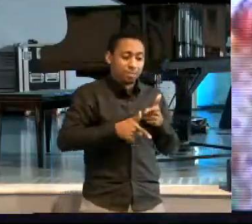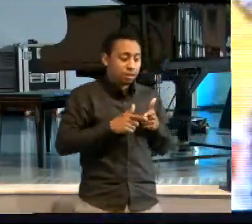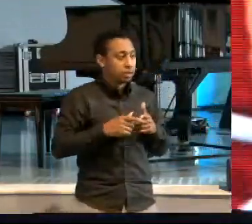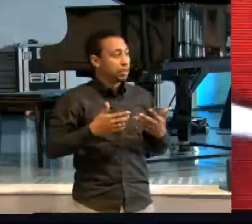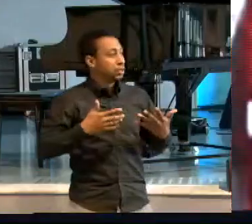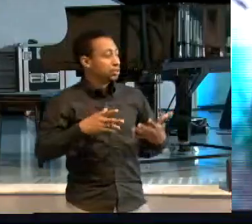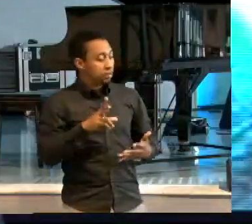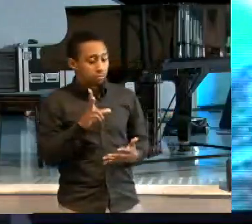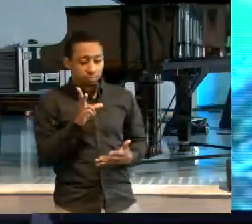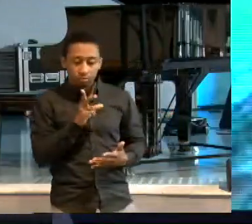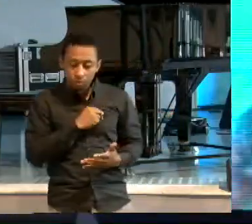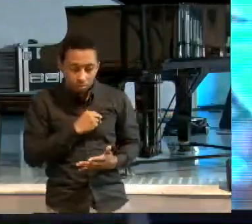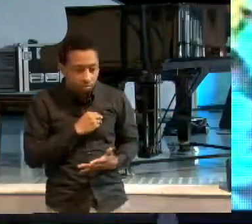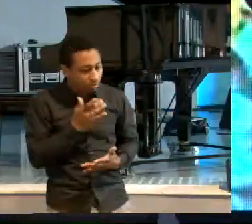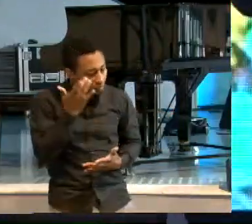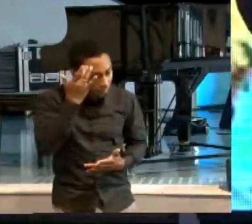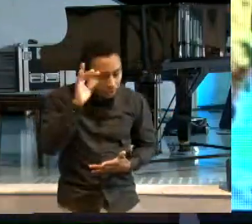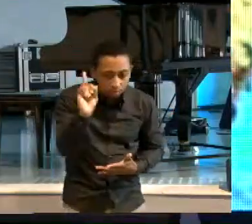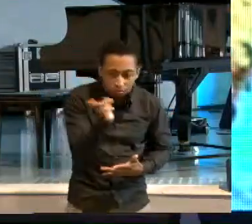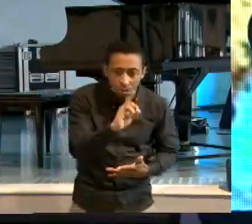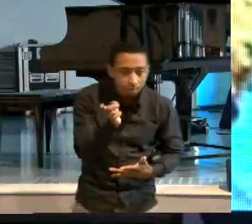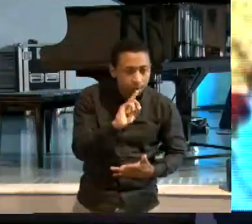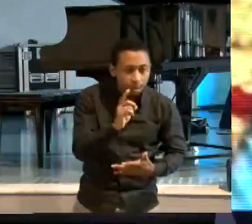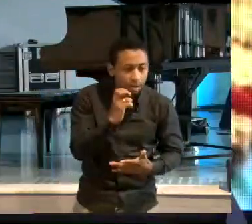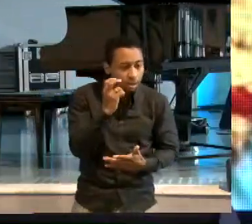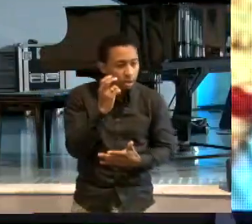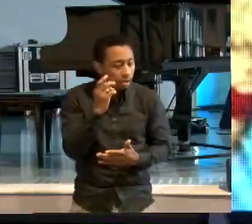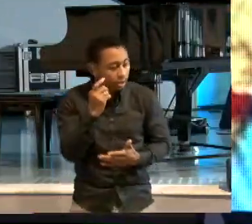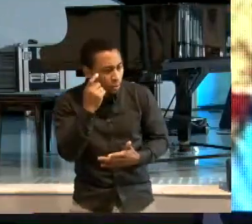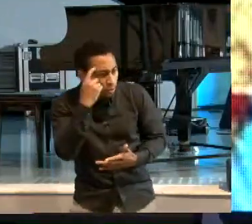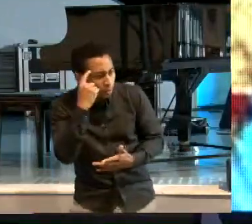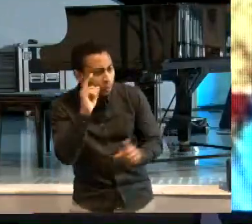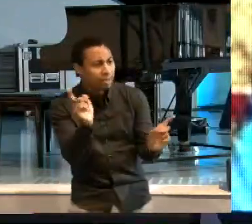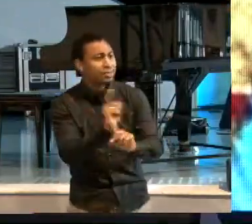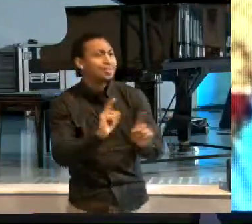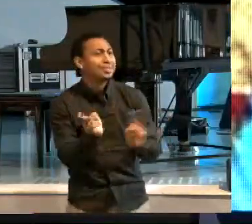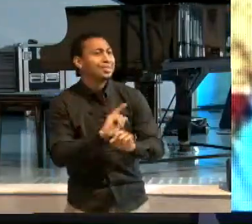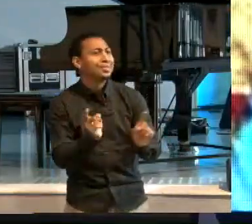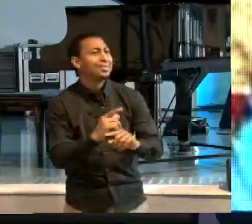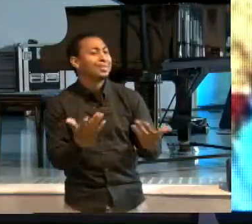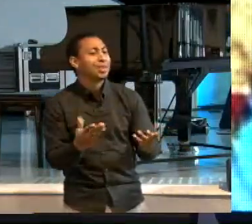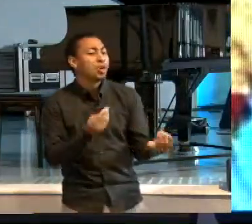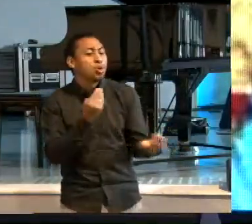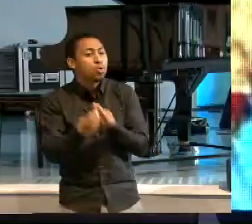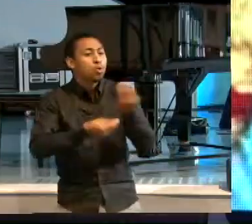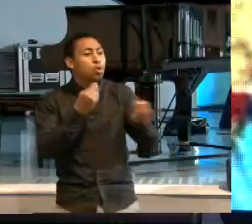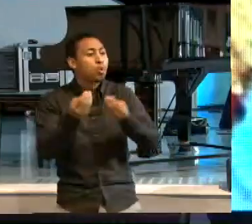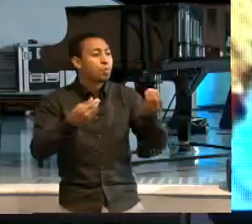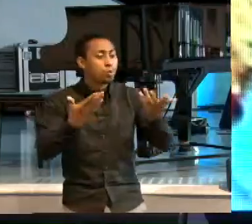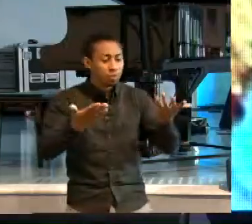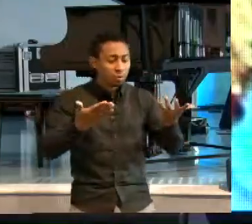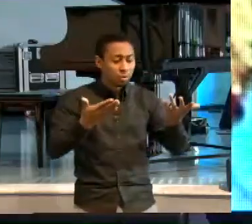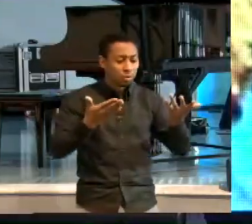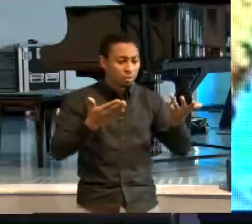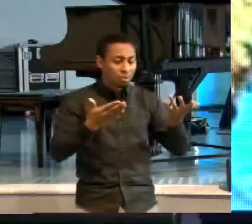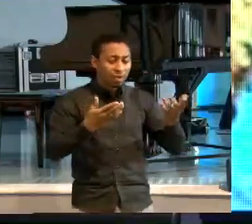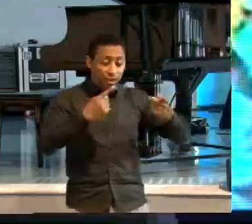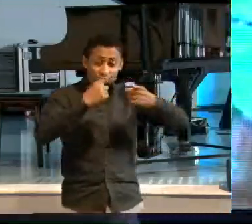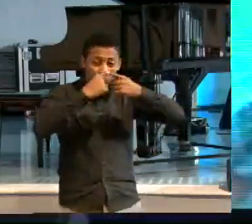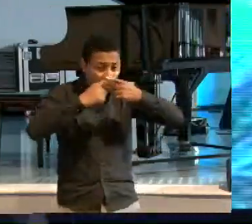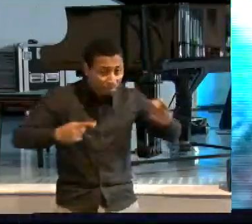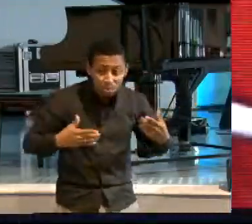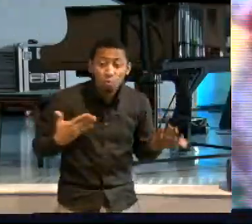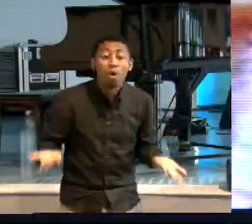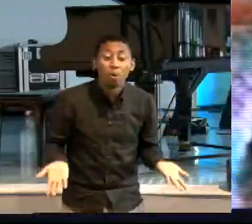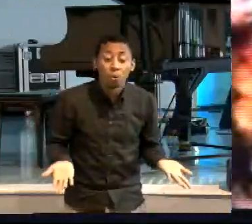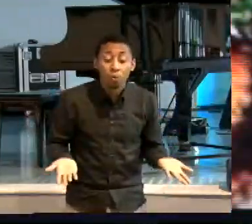lado. Eu falei: então, o que que você acredita ser o maior desafio? Ele falou: o maior desafio é a forma como